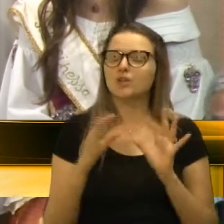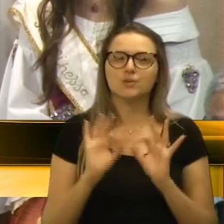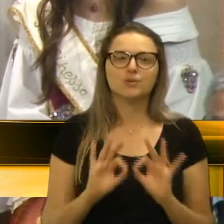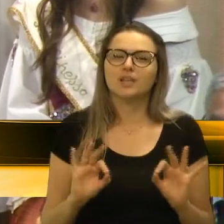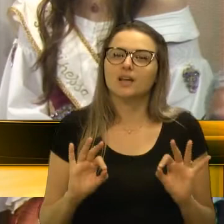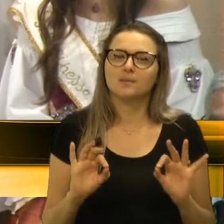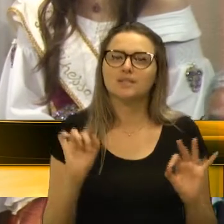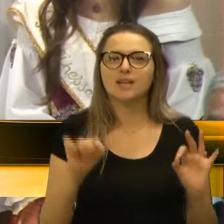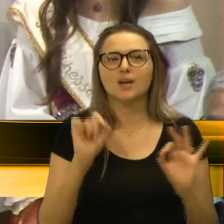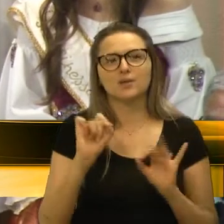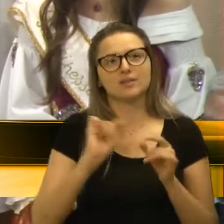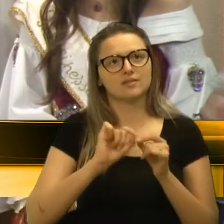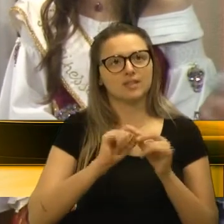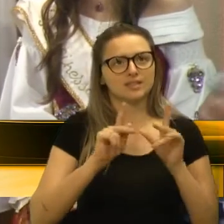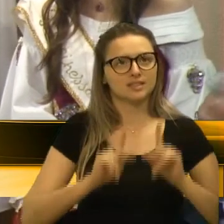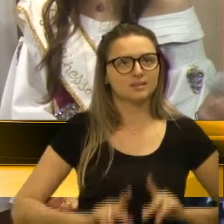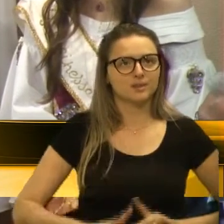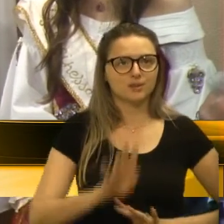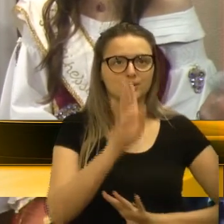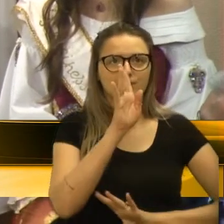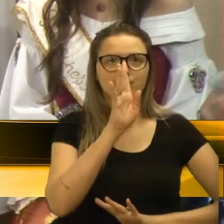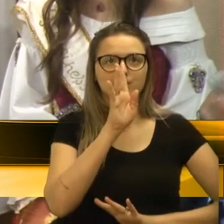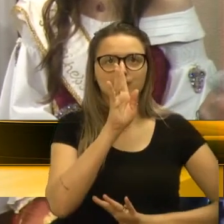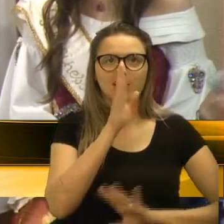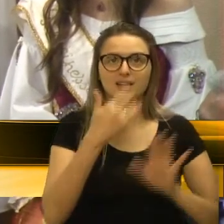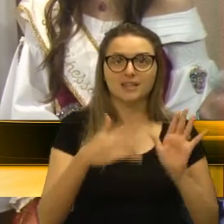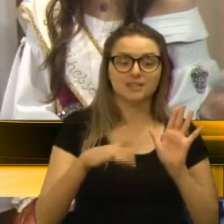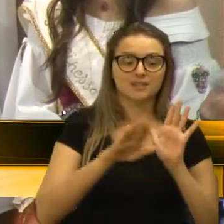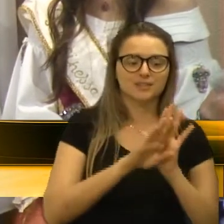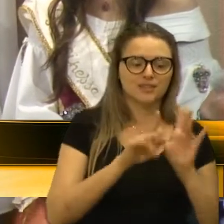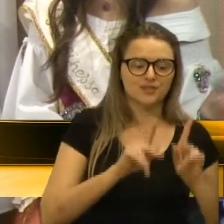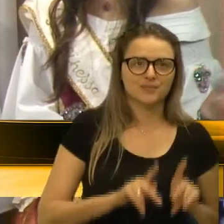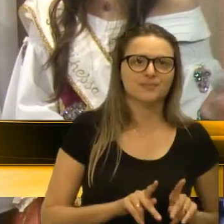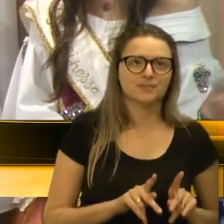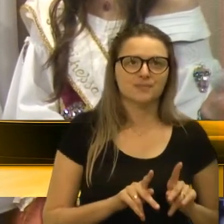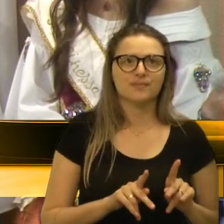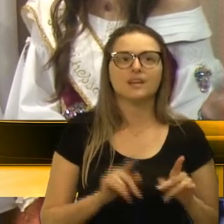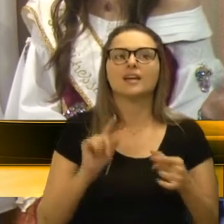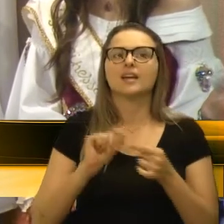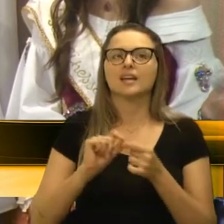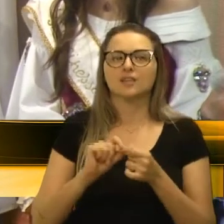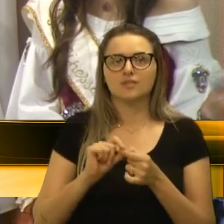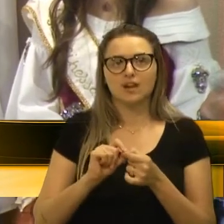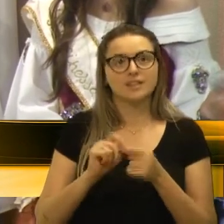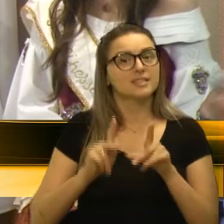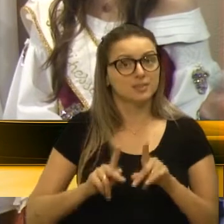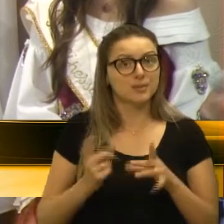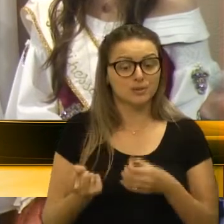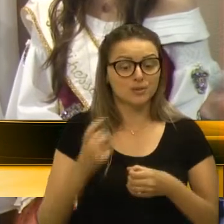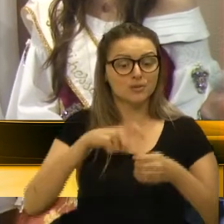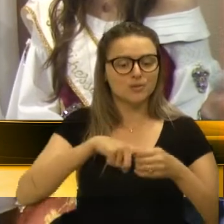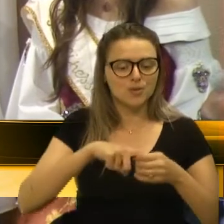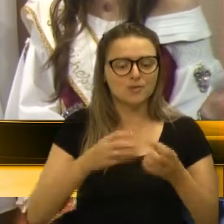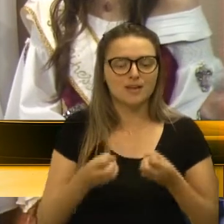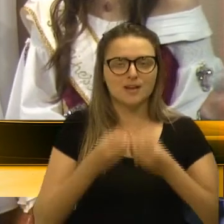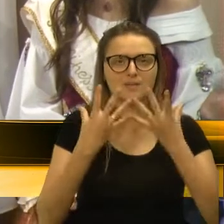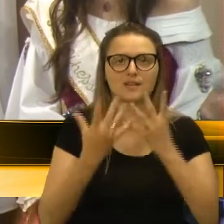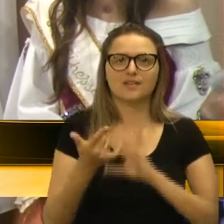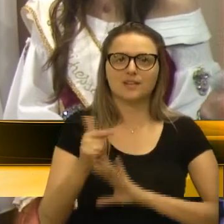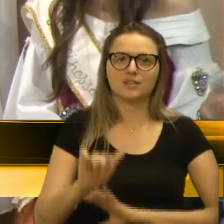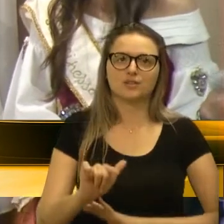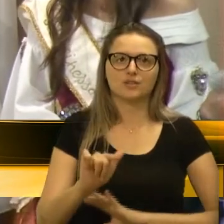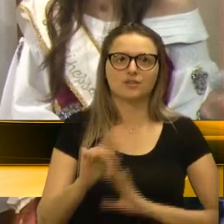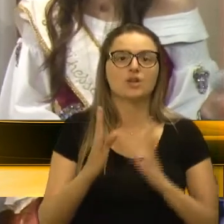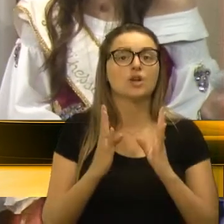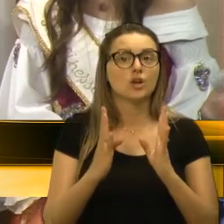o que encanta as pessoas que chegam até nós e faz com que elas voltem para a nossa festa. Nova